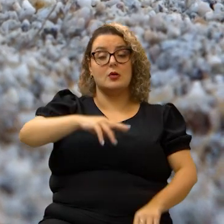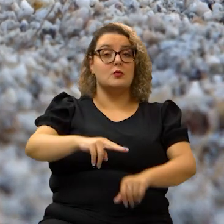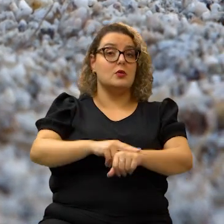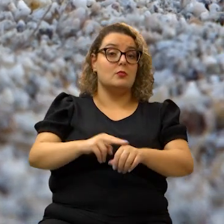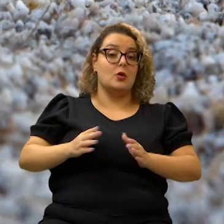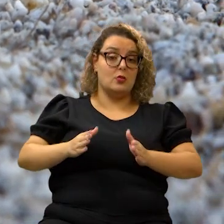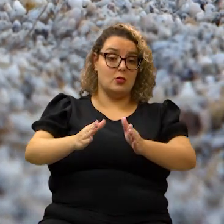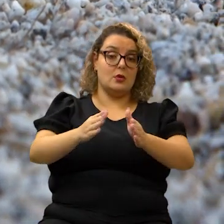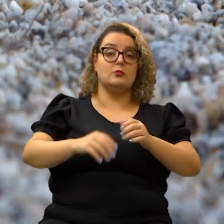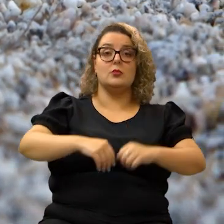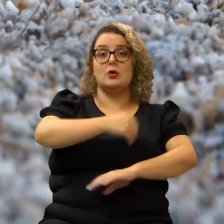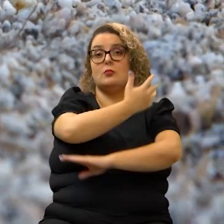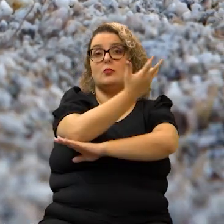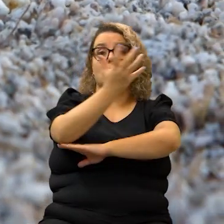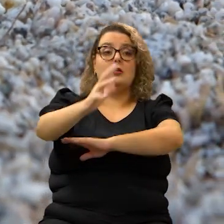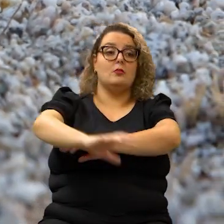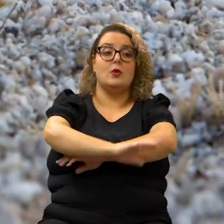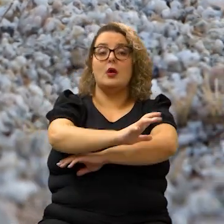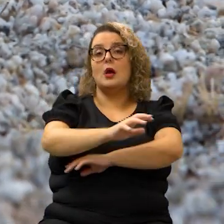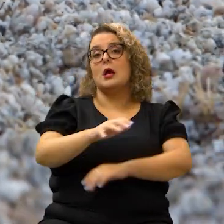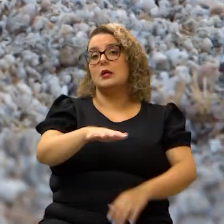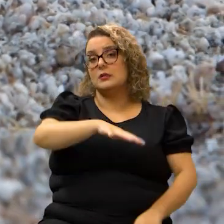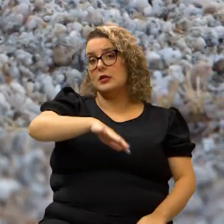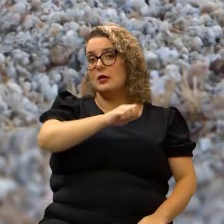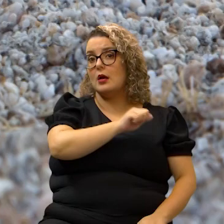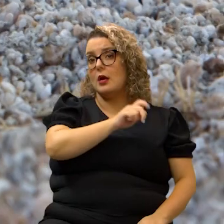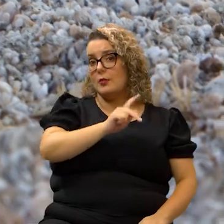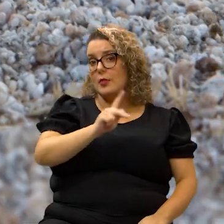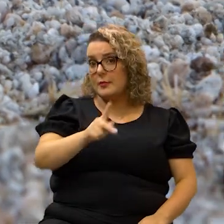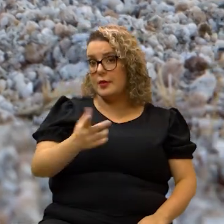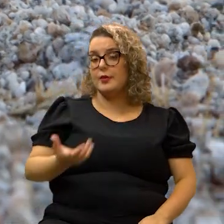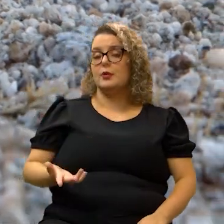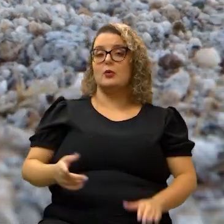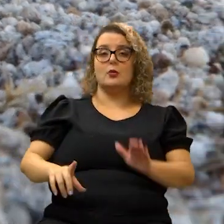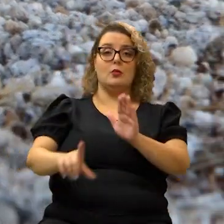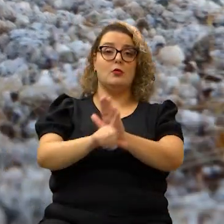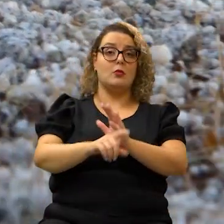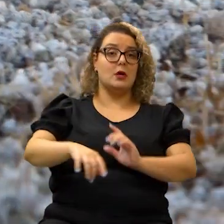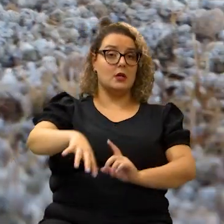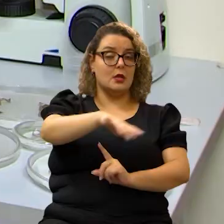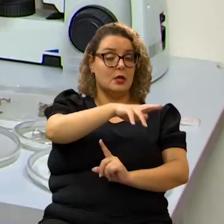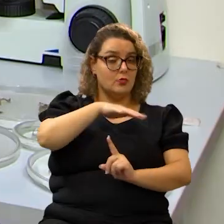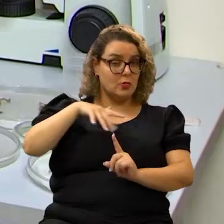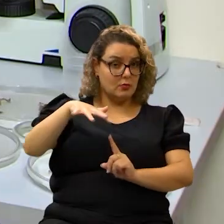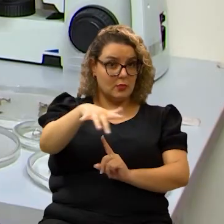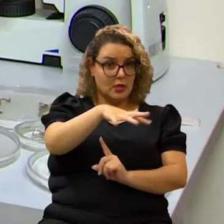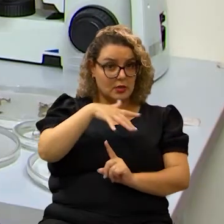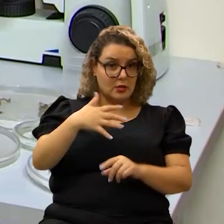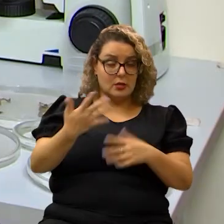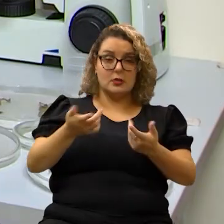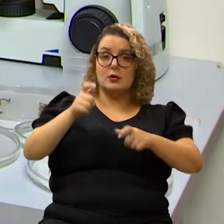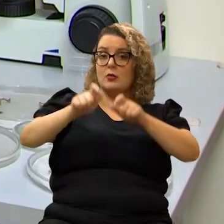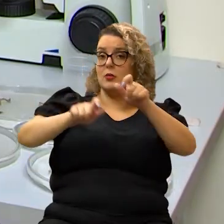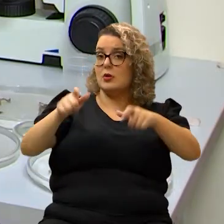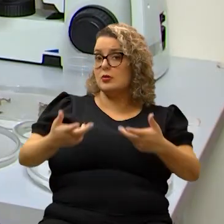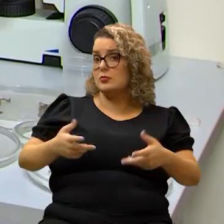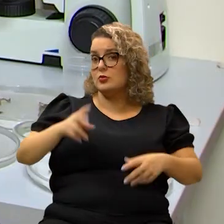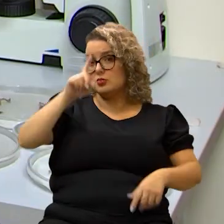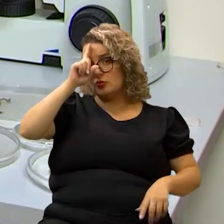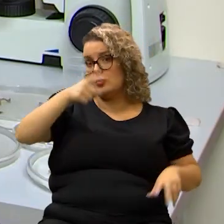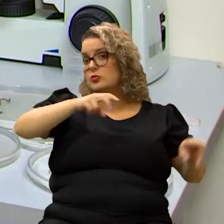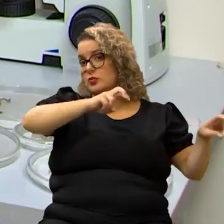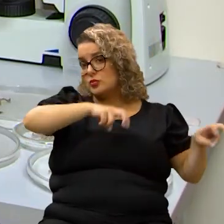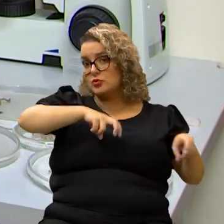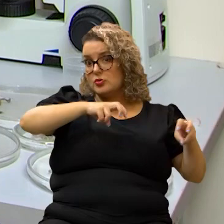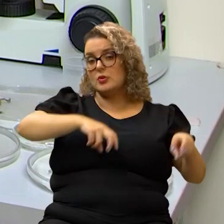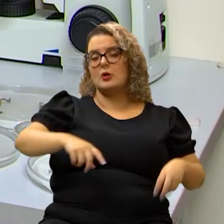corredores ecológicos, as áreas de APP, por exemplo, né, com as leis ambientais. Então, as pessoas, os